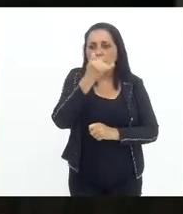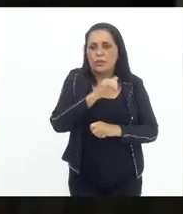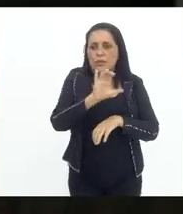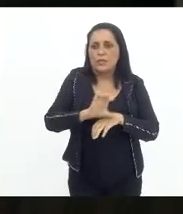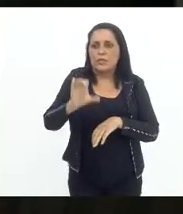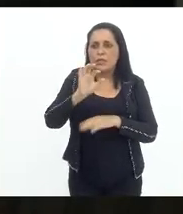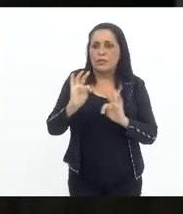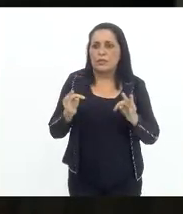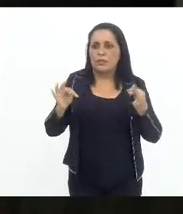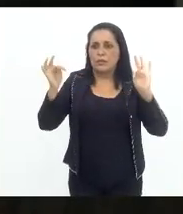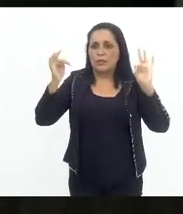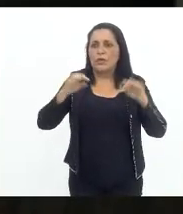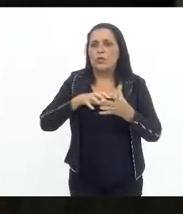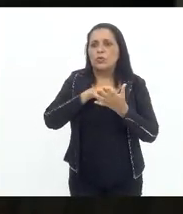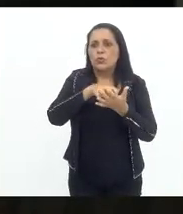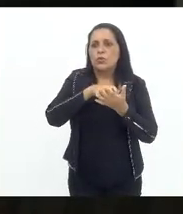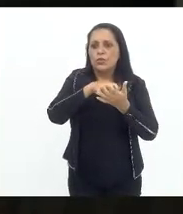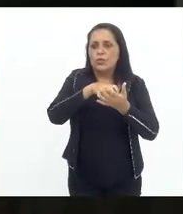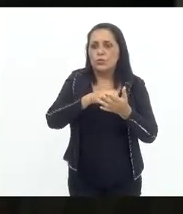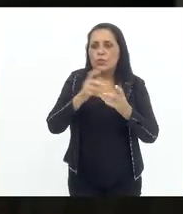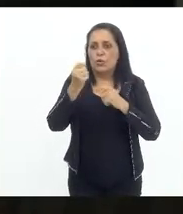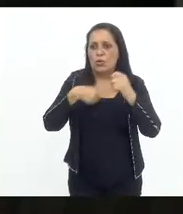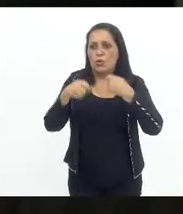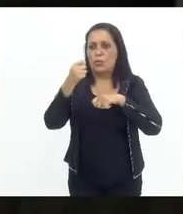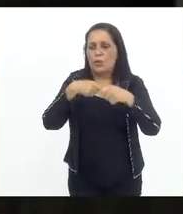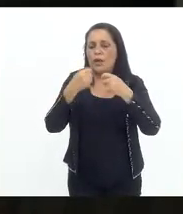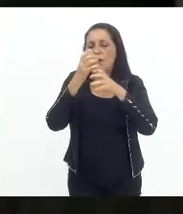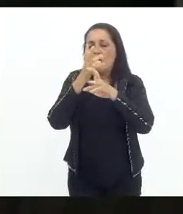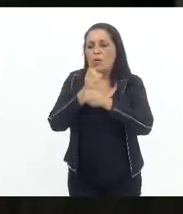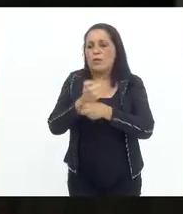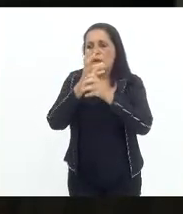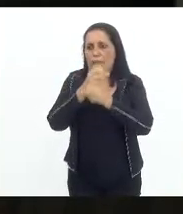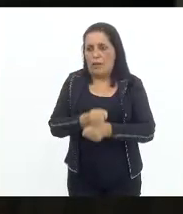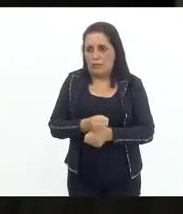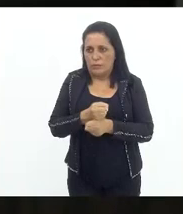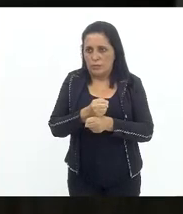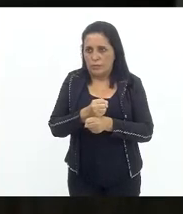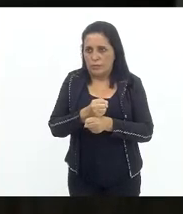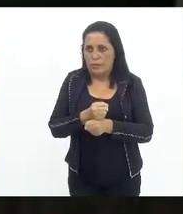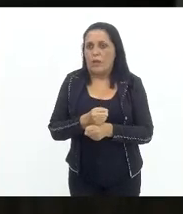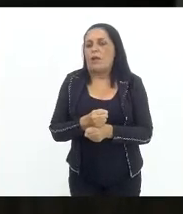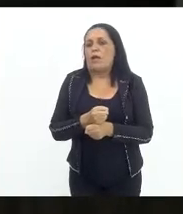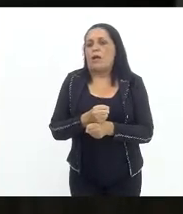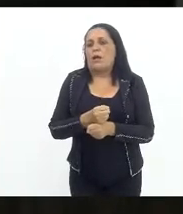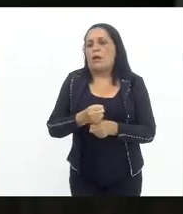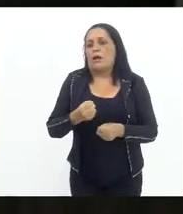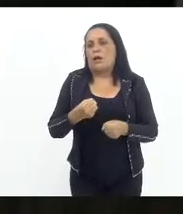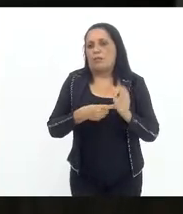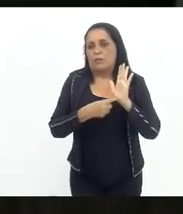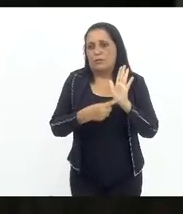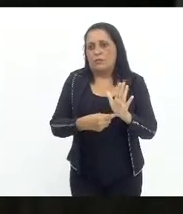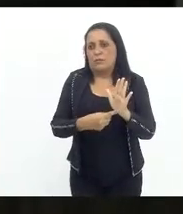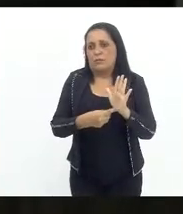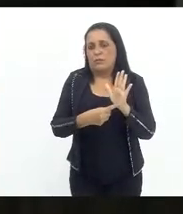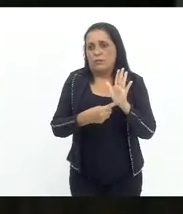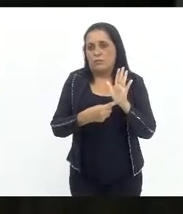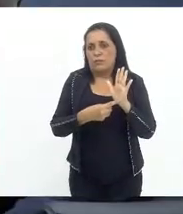Tecnologia, de Turismo, de Economia e de Orçamento. Para emitir parecer pela Comissão de Constituição e Justiça, deputado Márcio